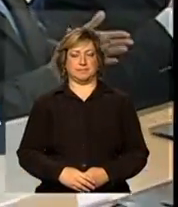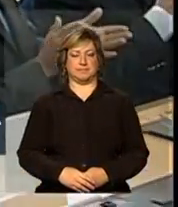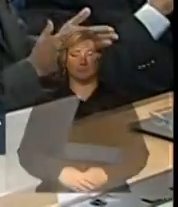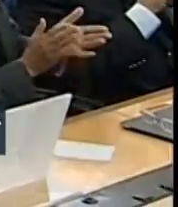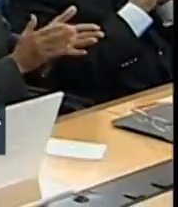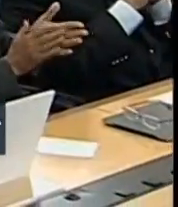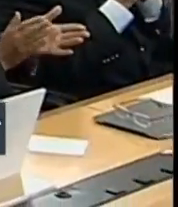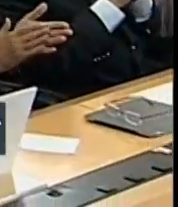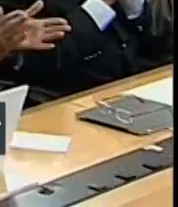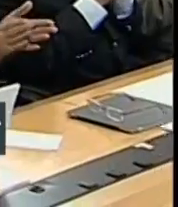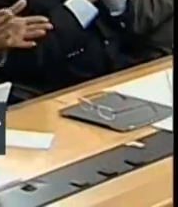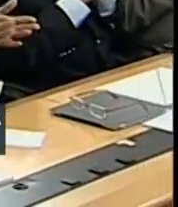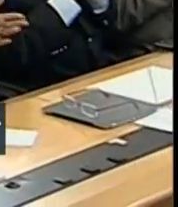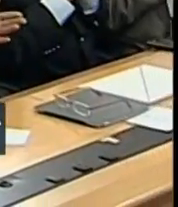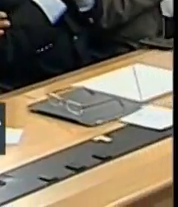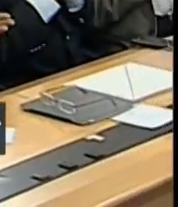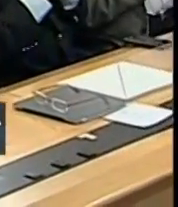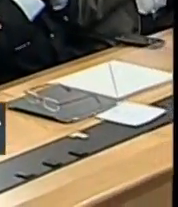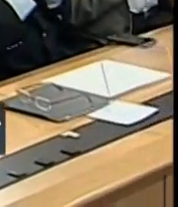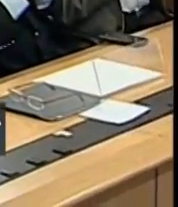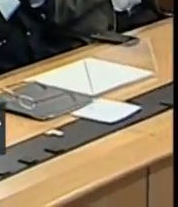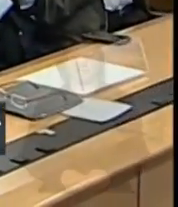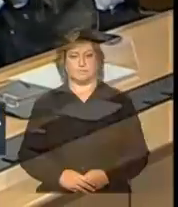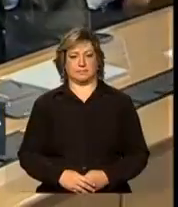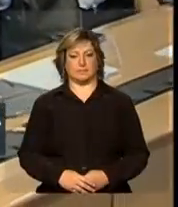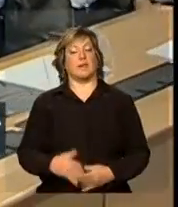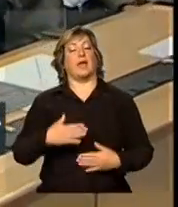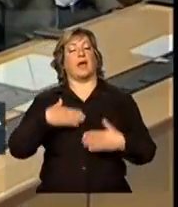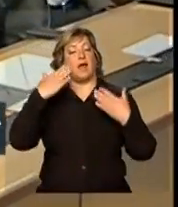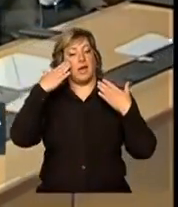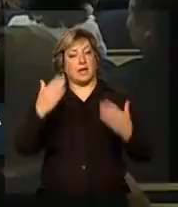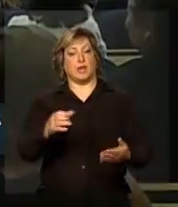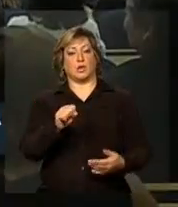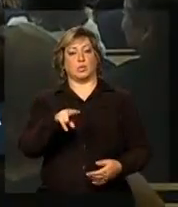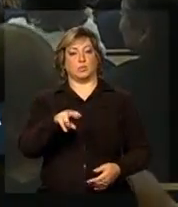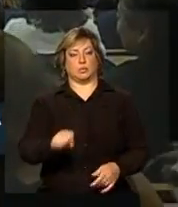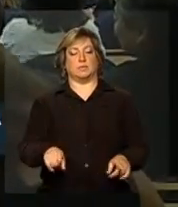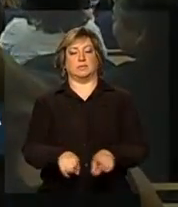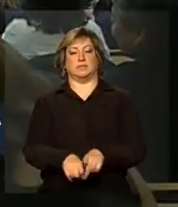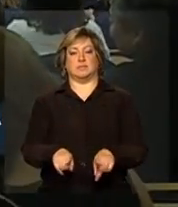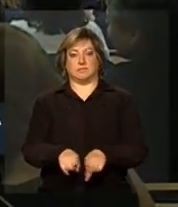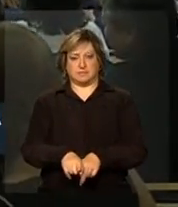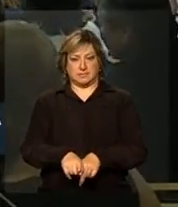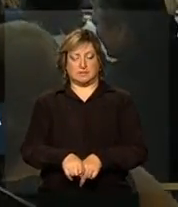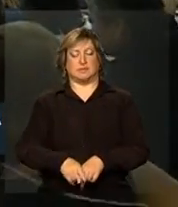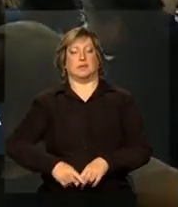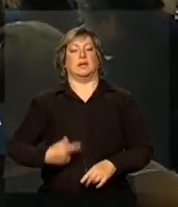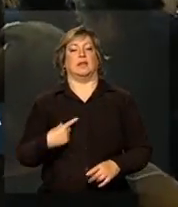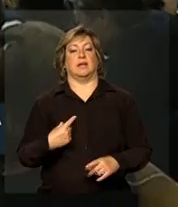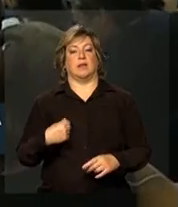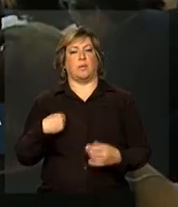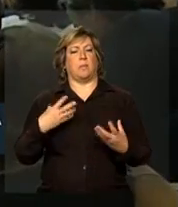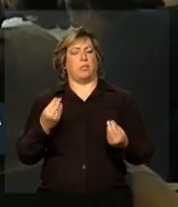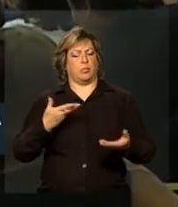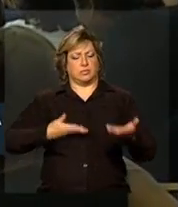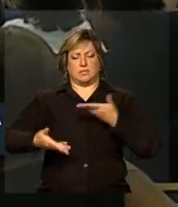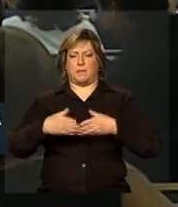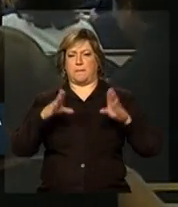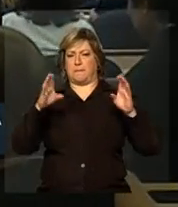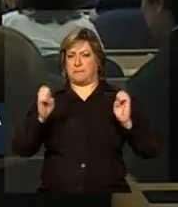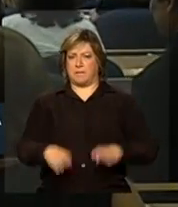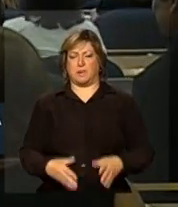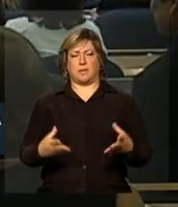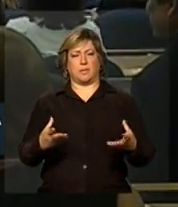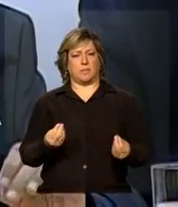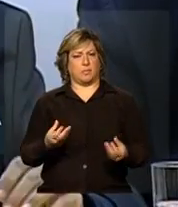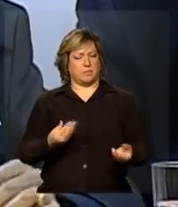Ah, e o meu agradecimento ao SUS. Eu faço as minhas revisões pelo SUS, sou muito bem tratado,